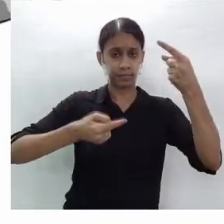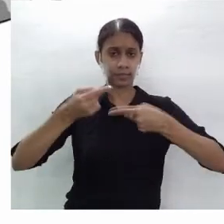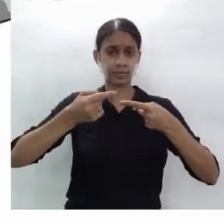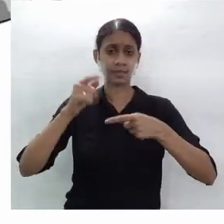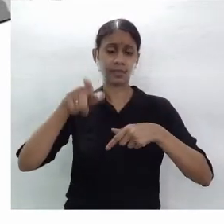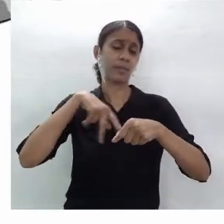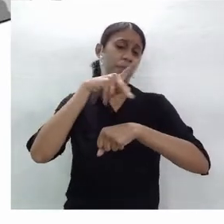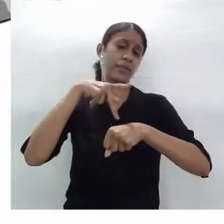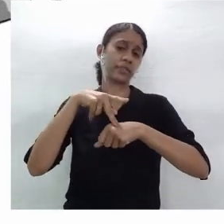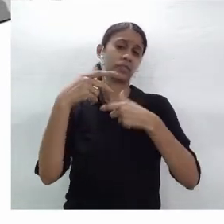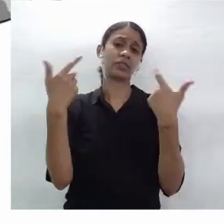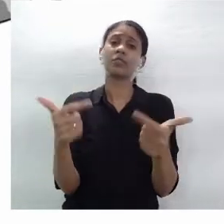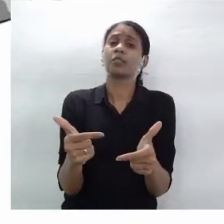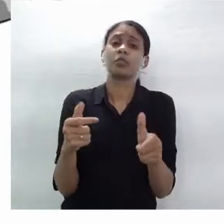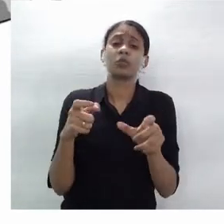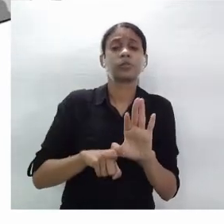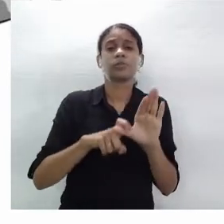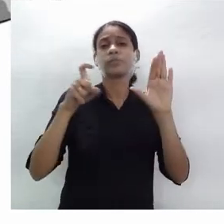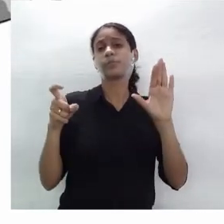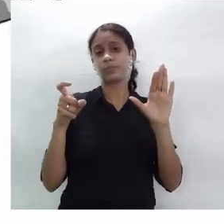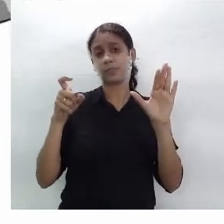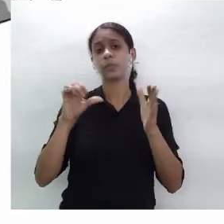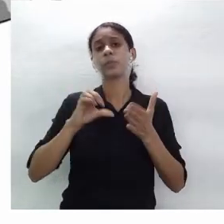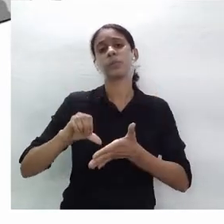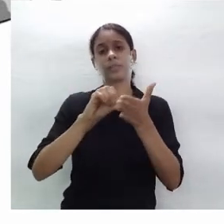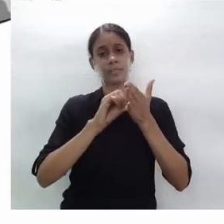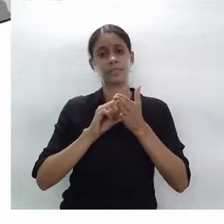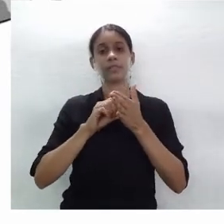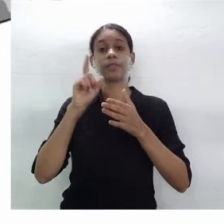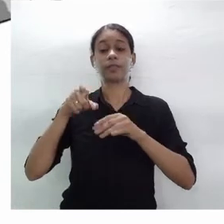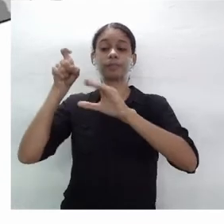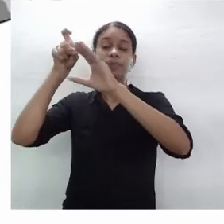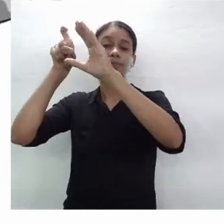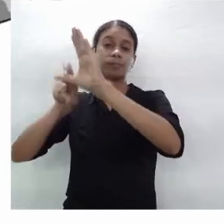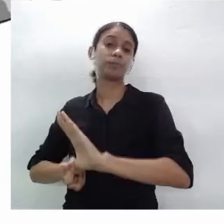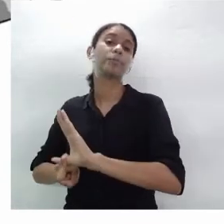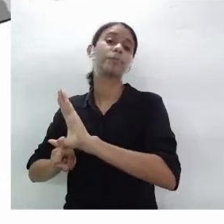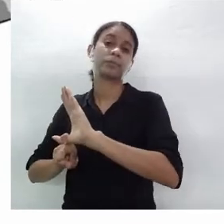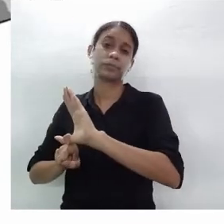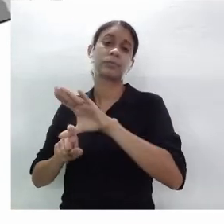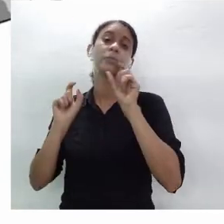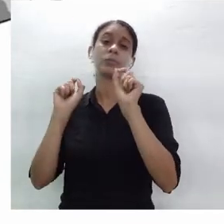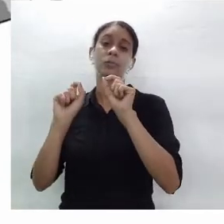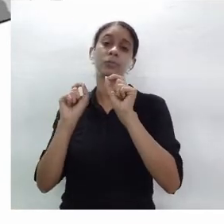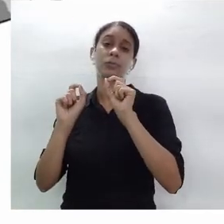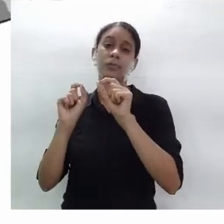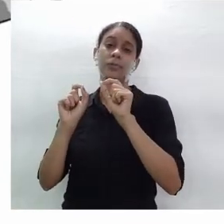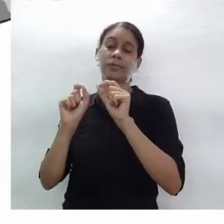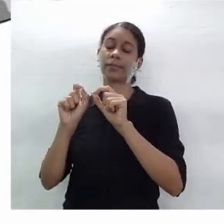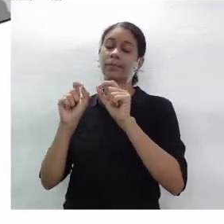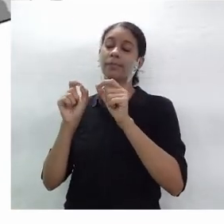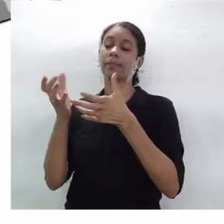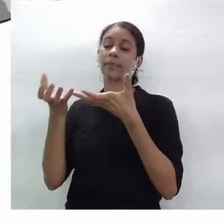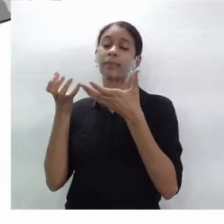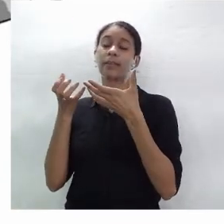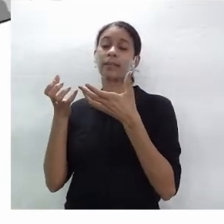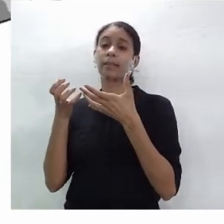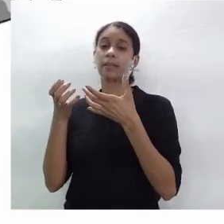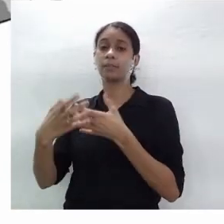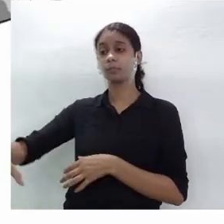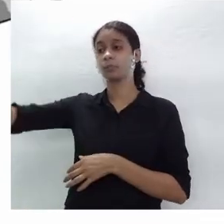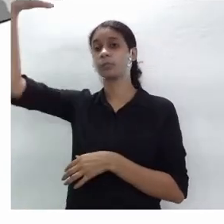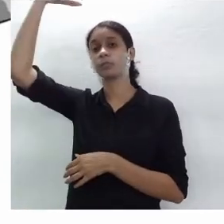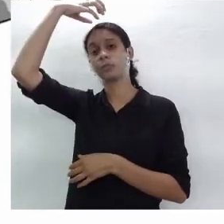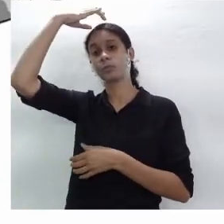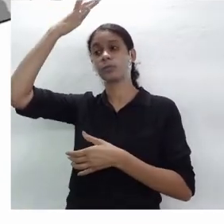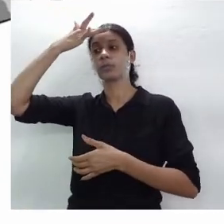países não tinham uma autonomia colonial. Então eles eram submissos ao querer e às